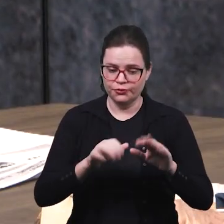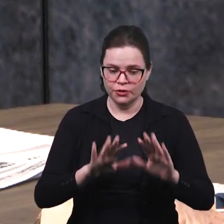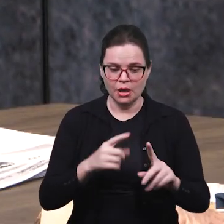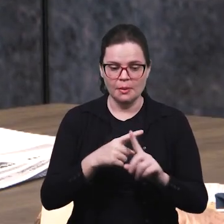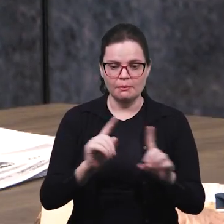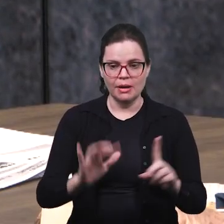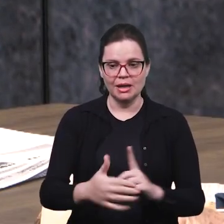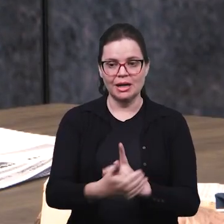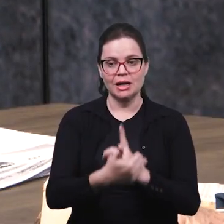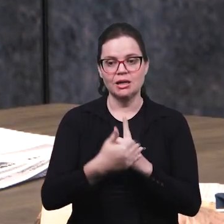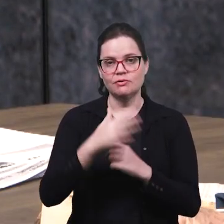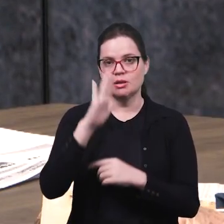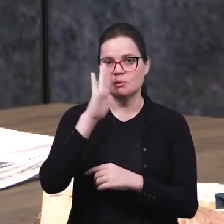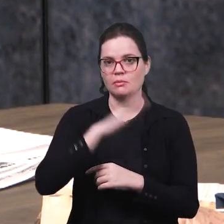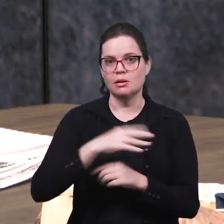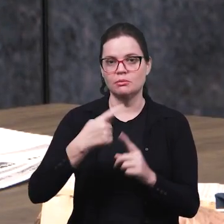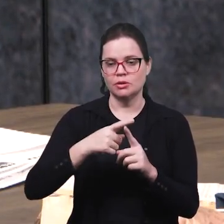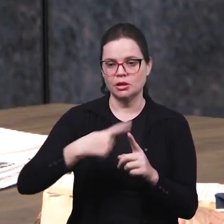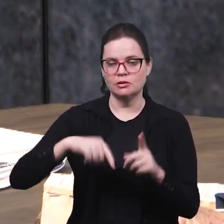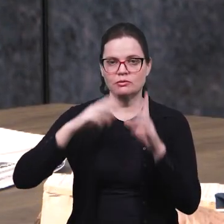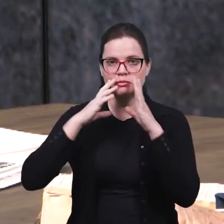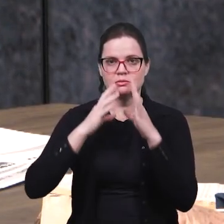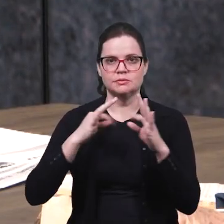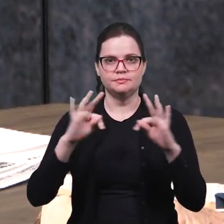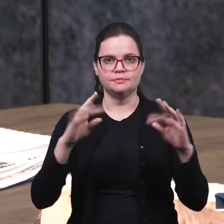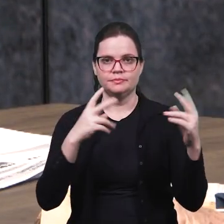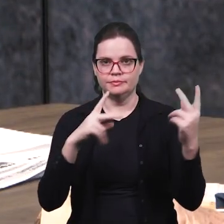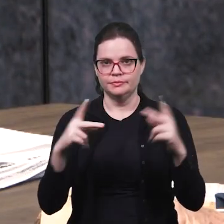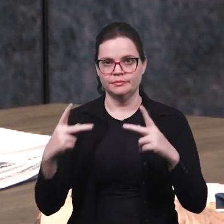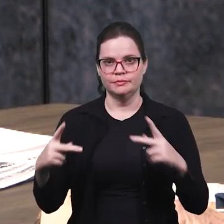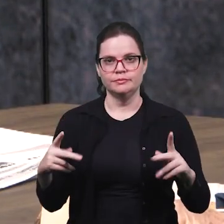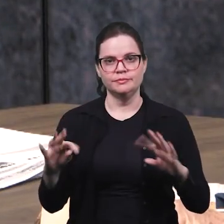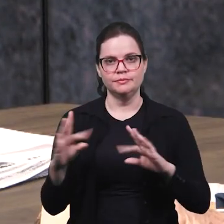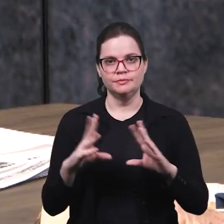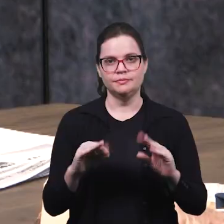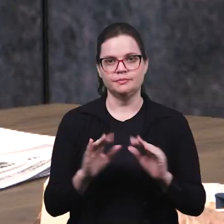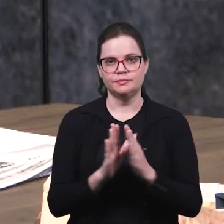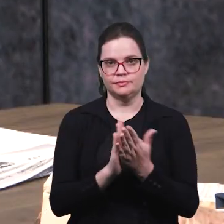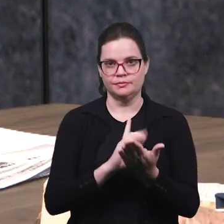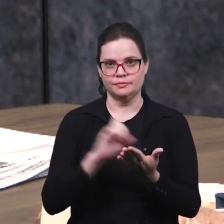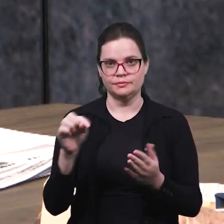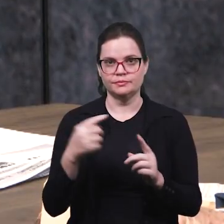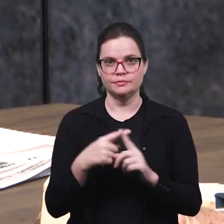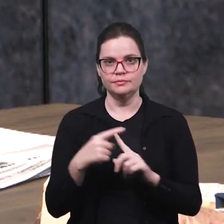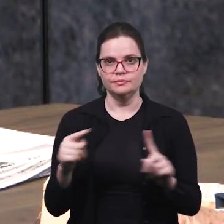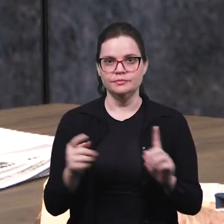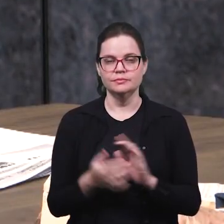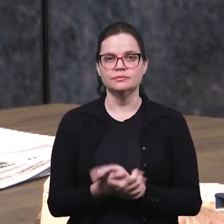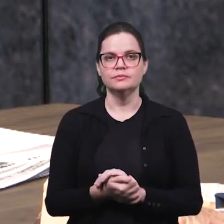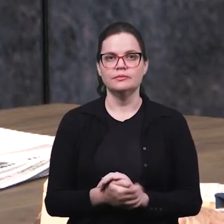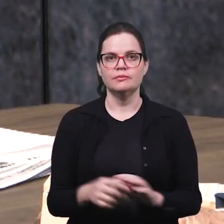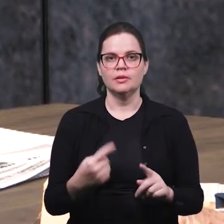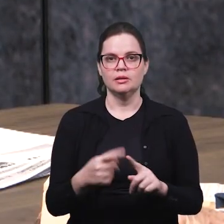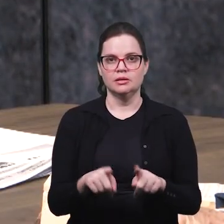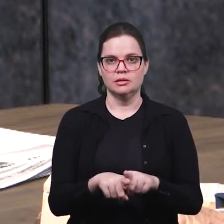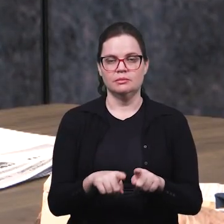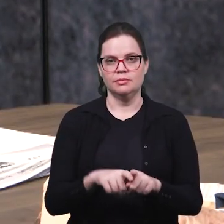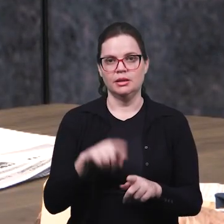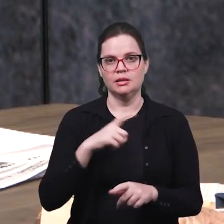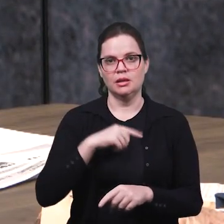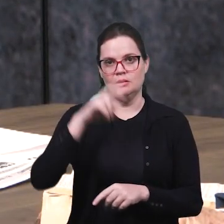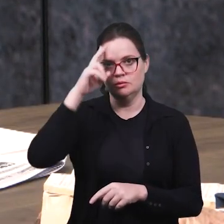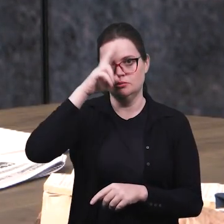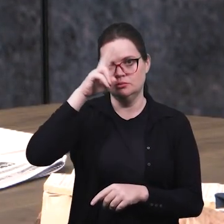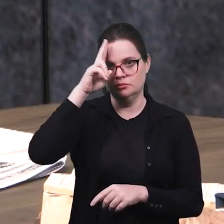do mundo. Por isso precisamos estar vivendo, pregando e testemunhando. Mas essas pessoas buscavam, homens como Santo Antão, citando aqui um personagem da